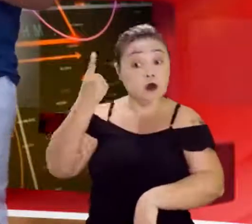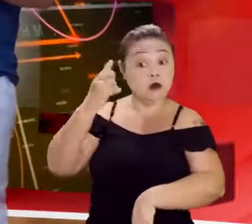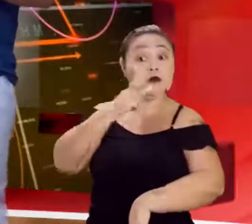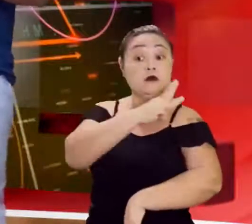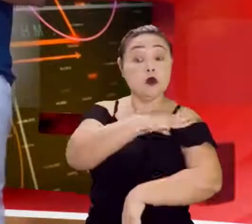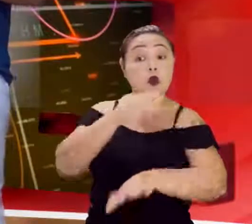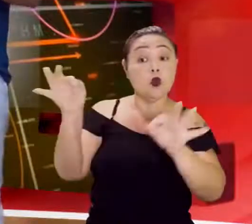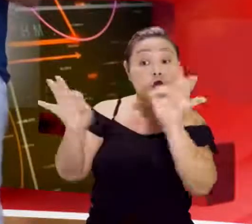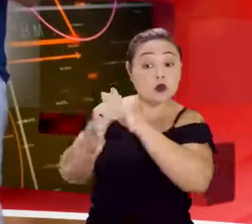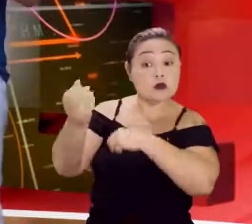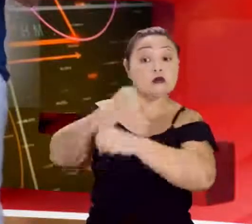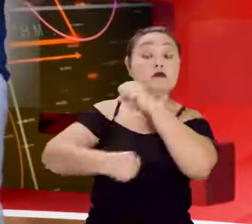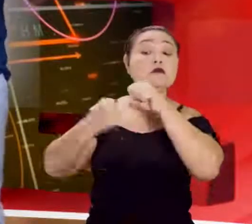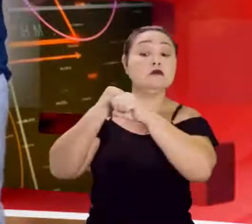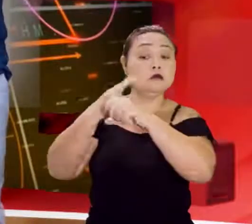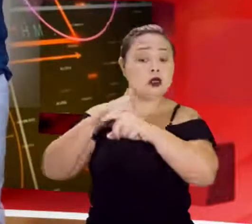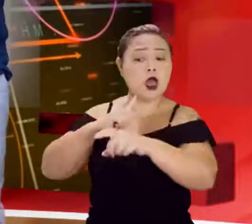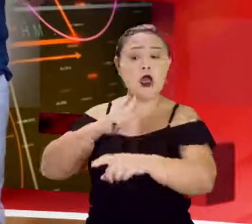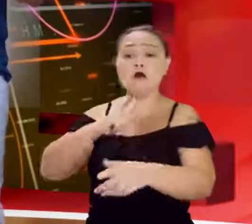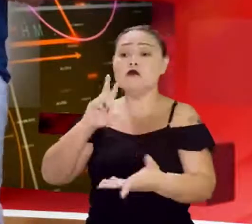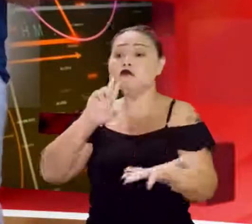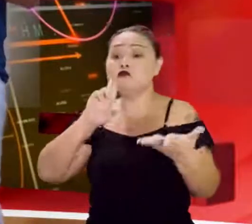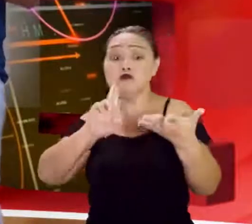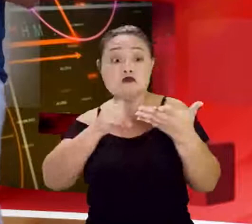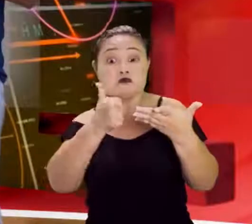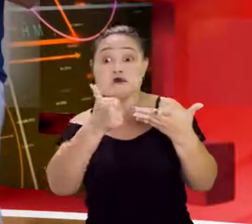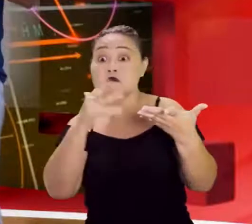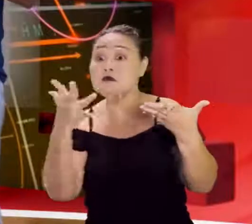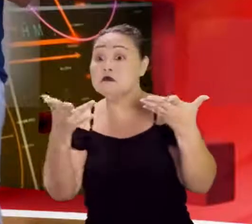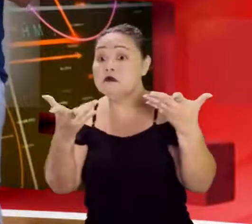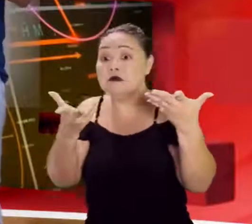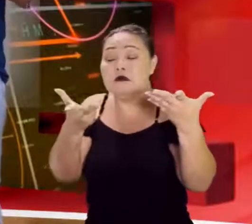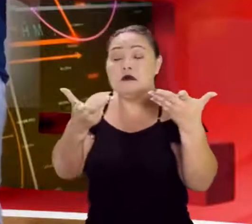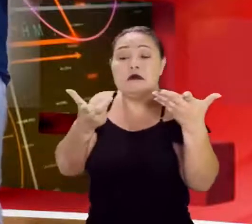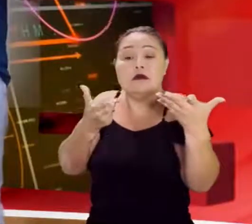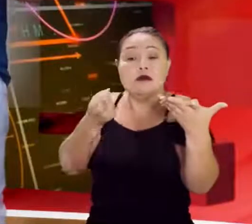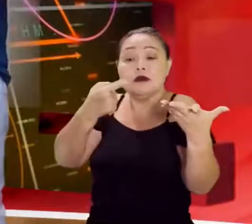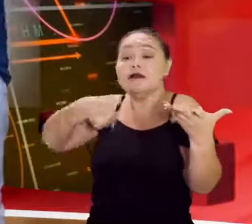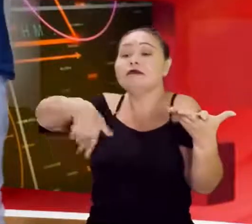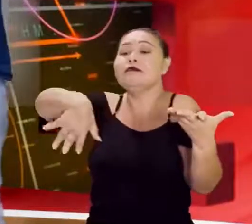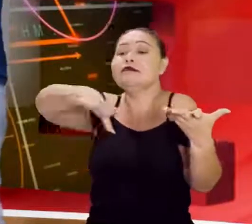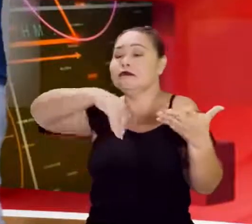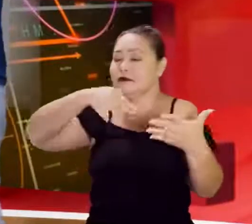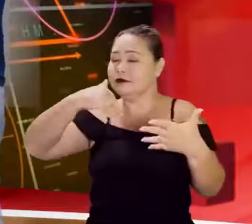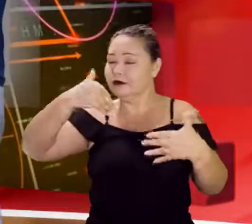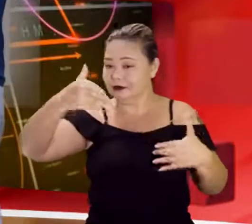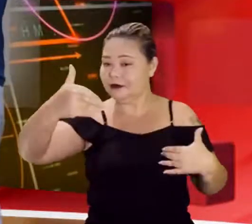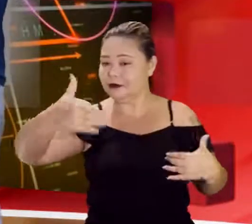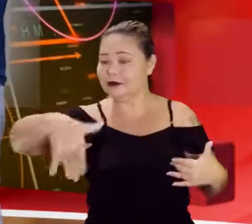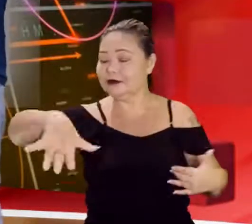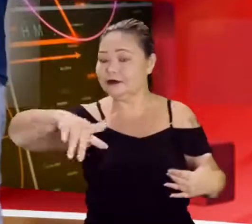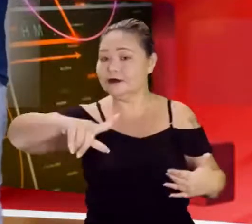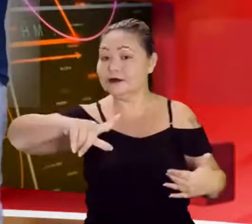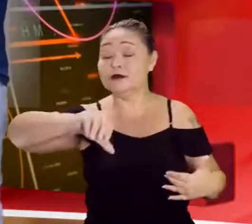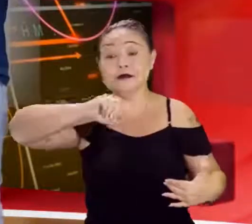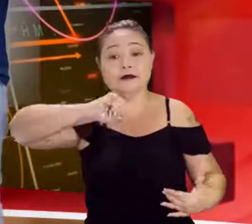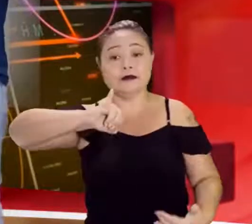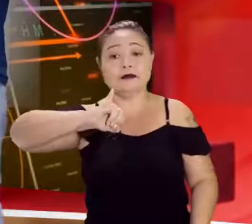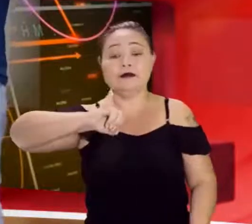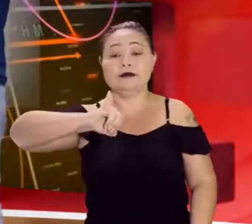que terminou no passado tem resultados maravilhosos. Imagina só vocês daqui lá mais para frente.